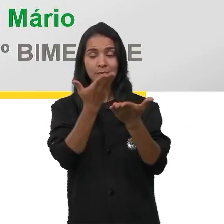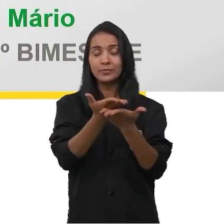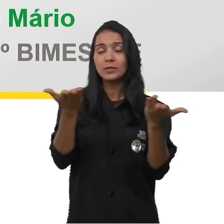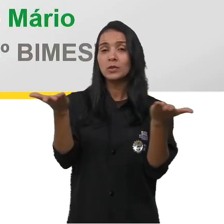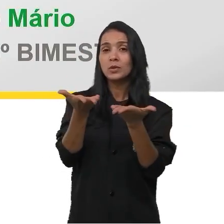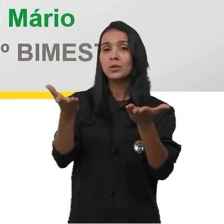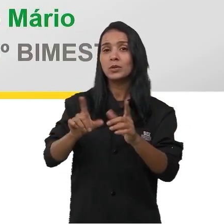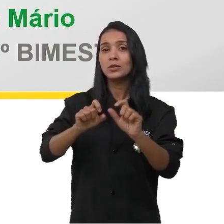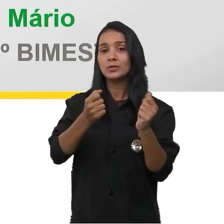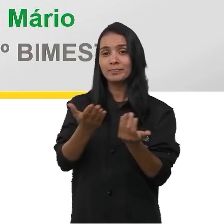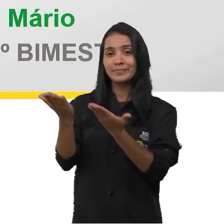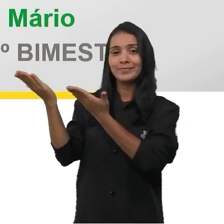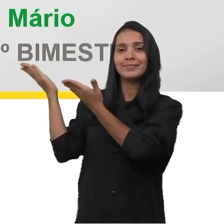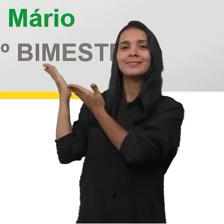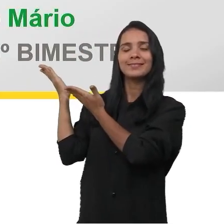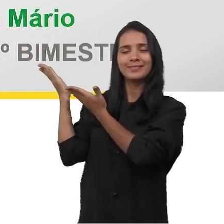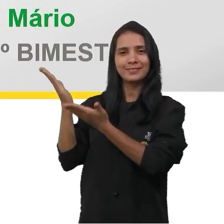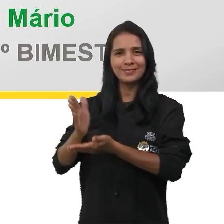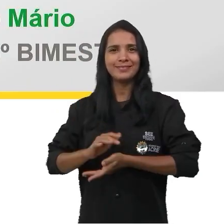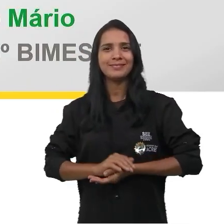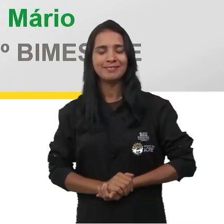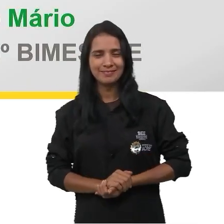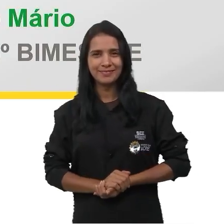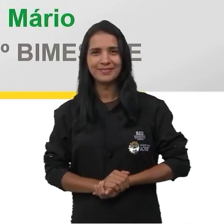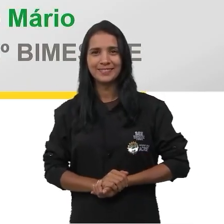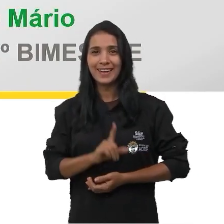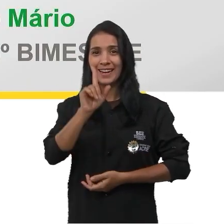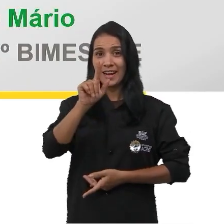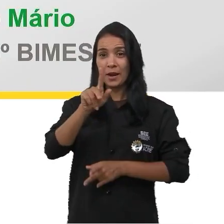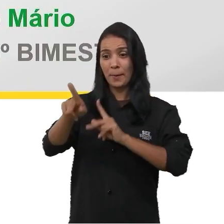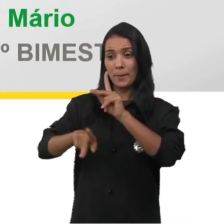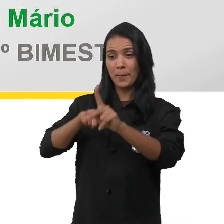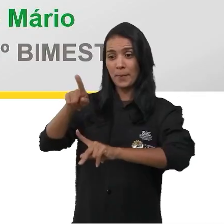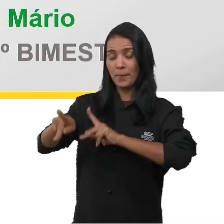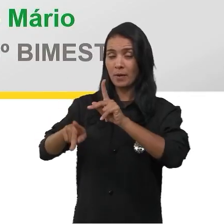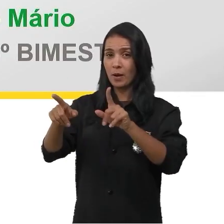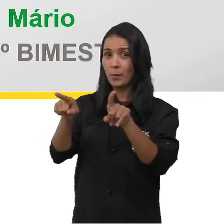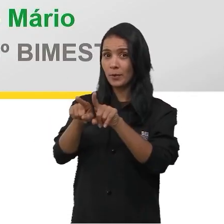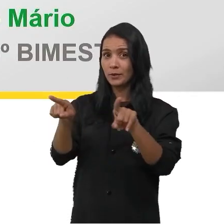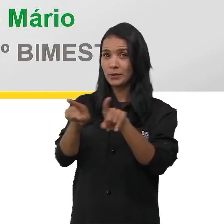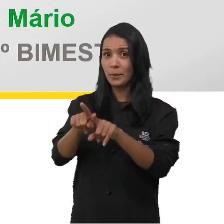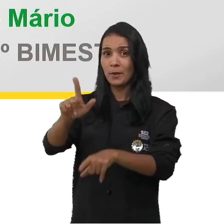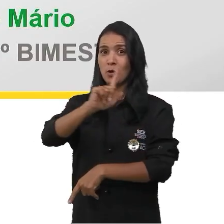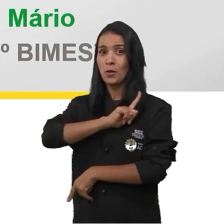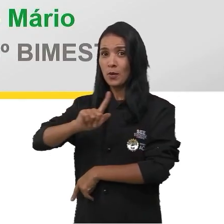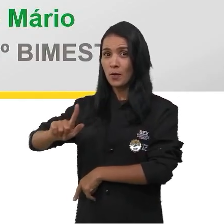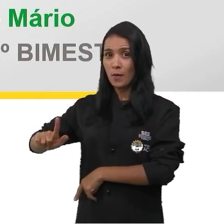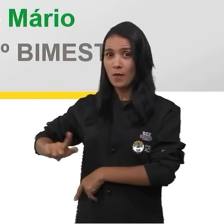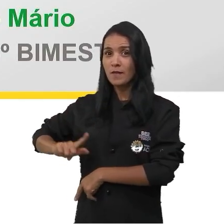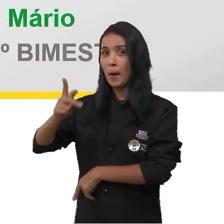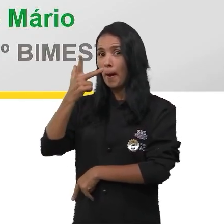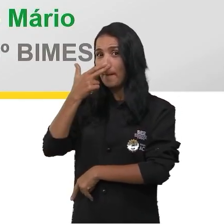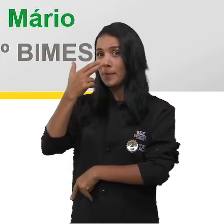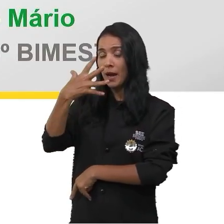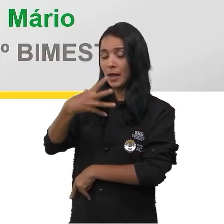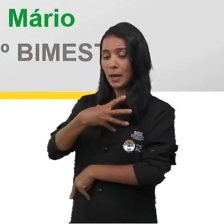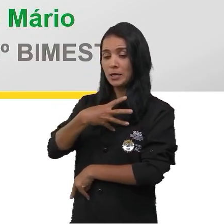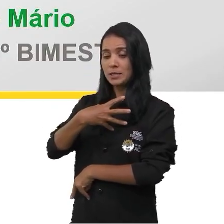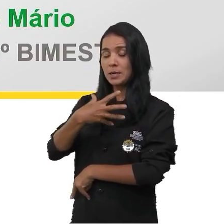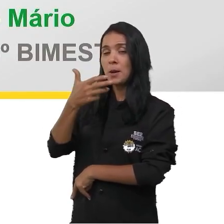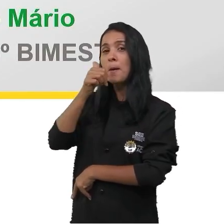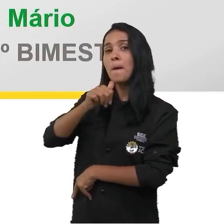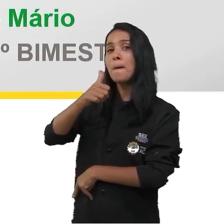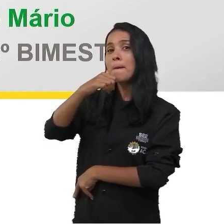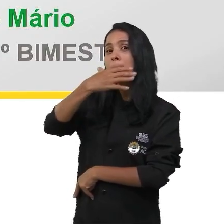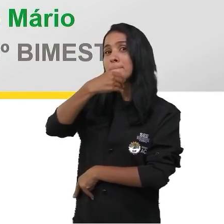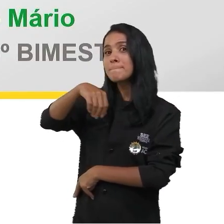é paternalismo e populismo no Brasil e na América Latina. Vocês já ouviram falar